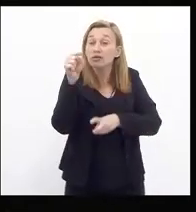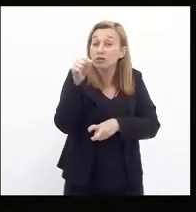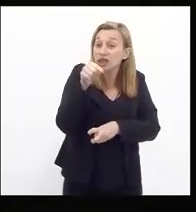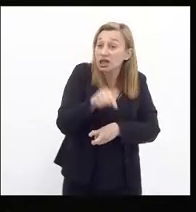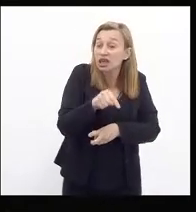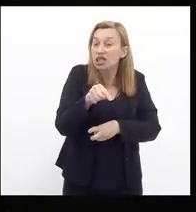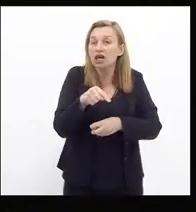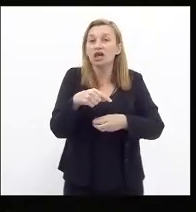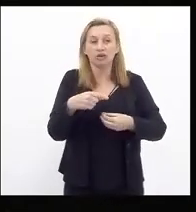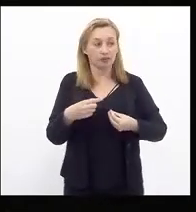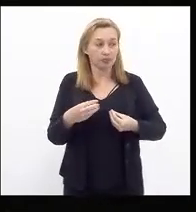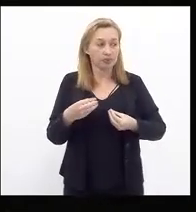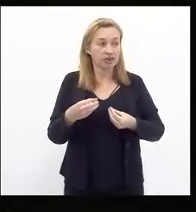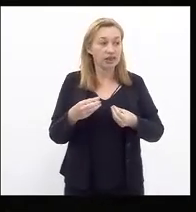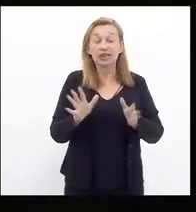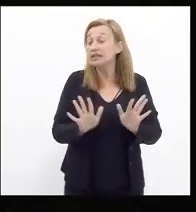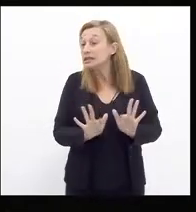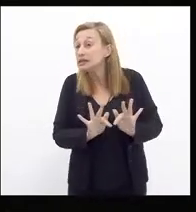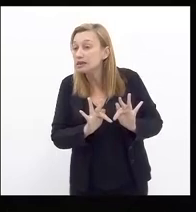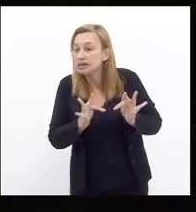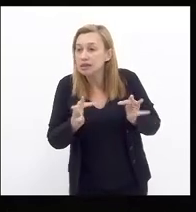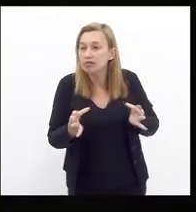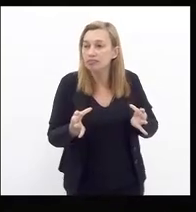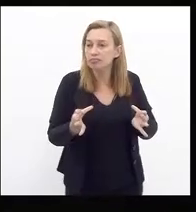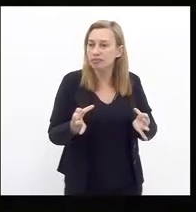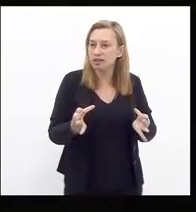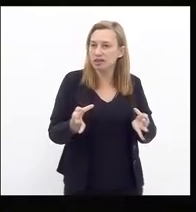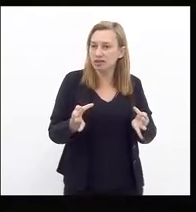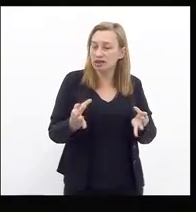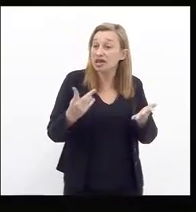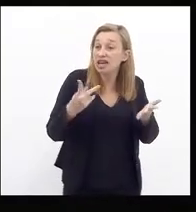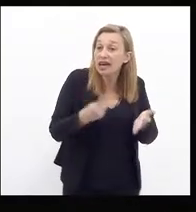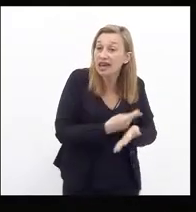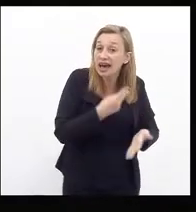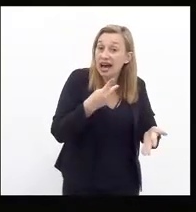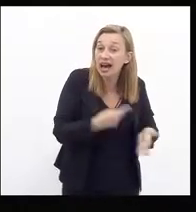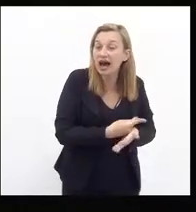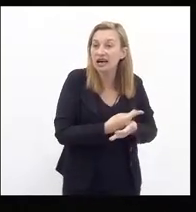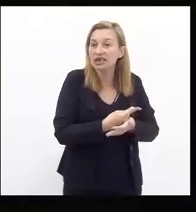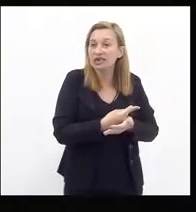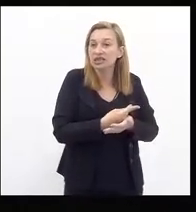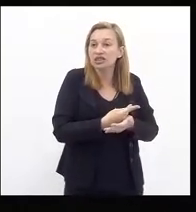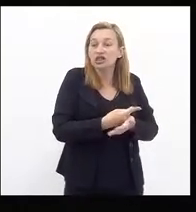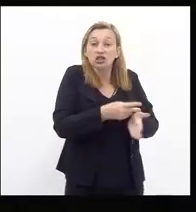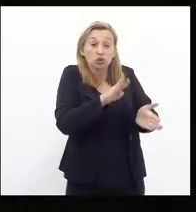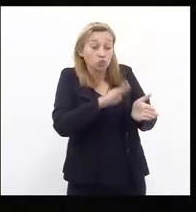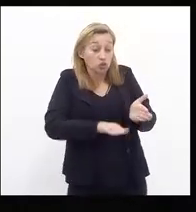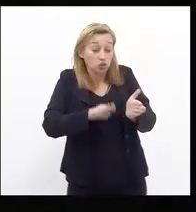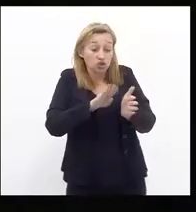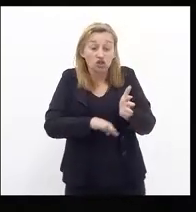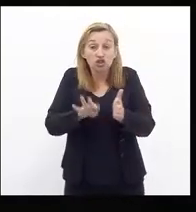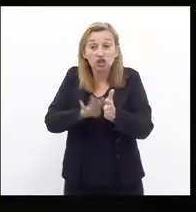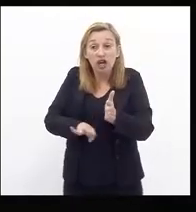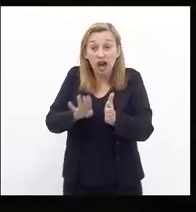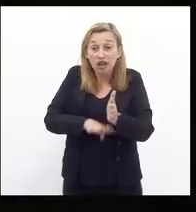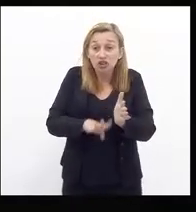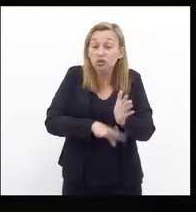é uma forma singela e Cruel de com temos gastos